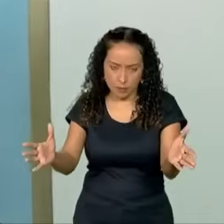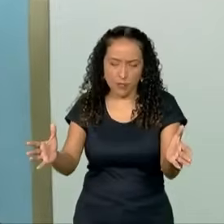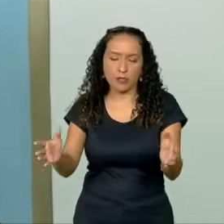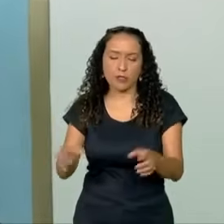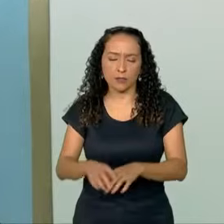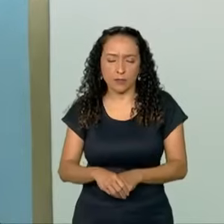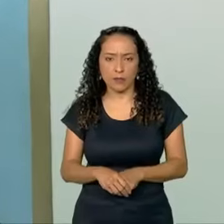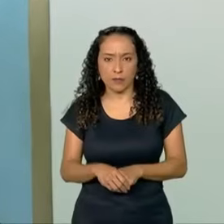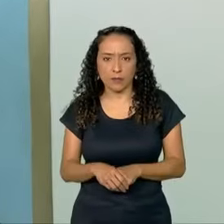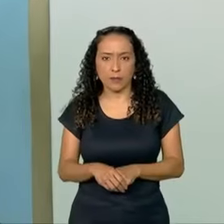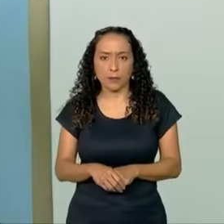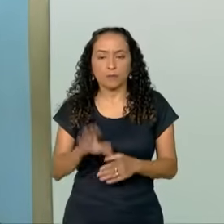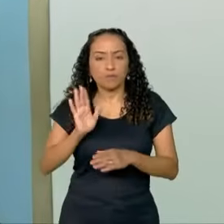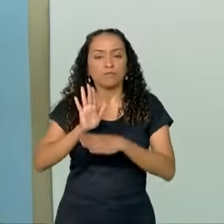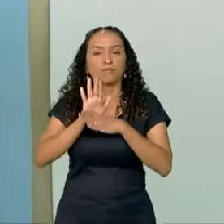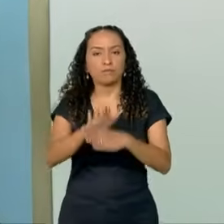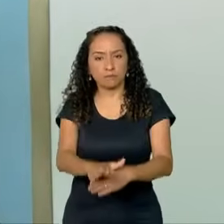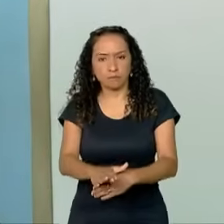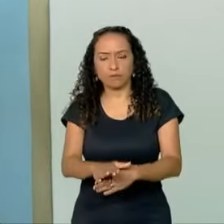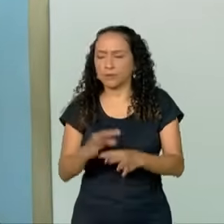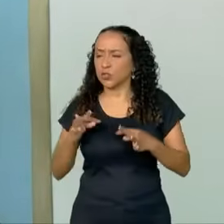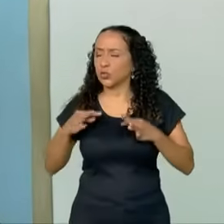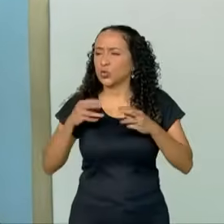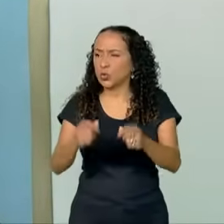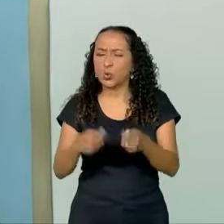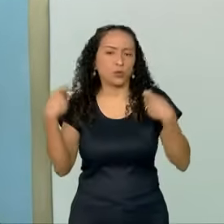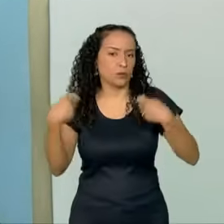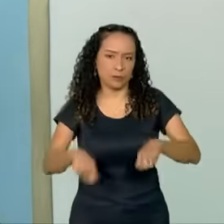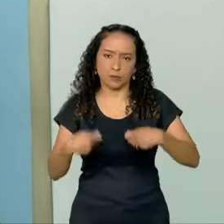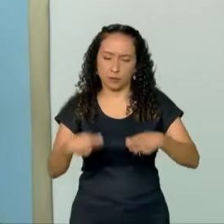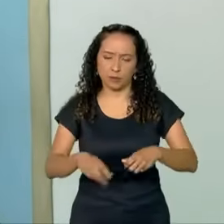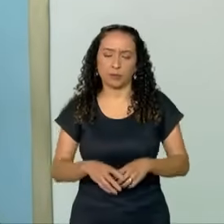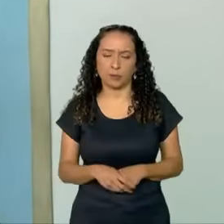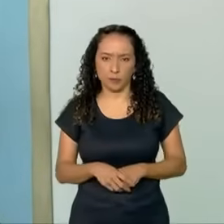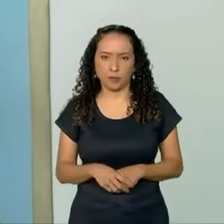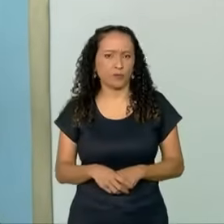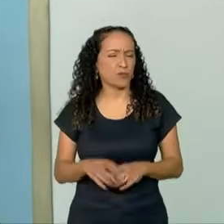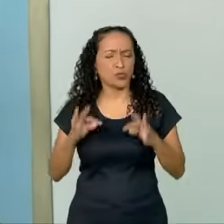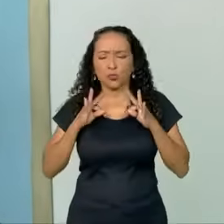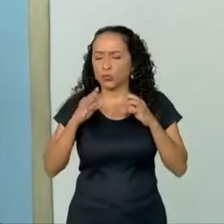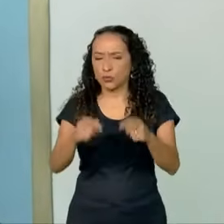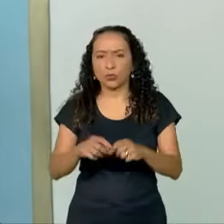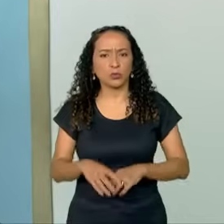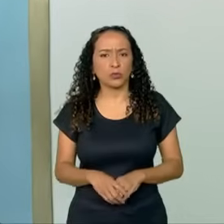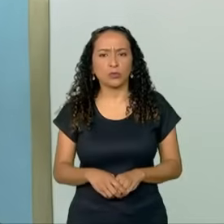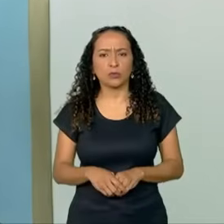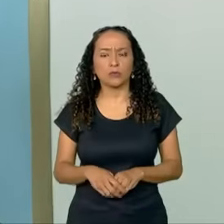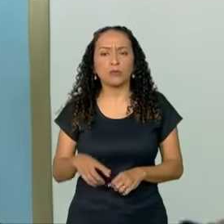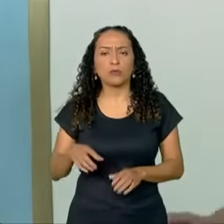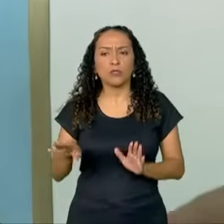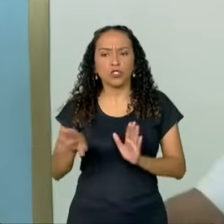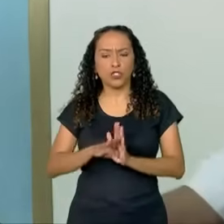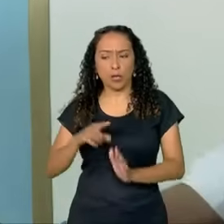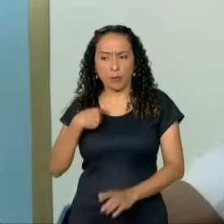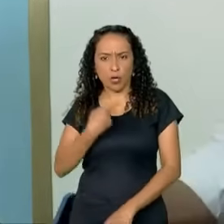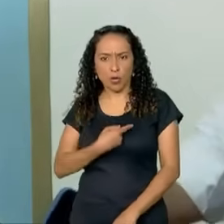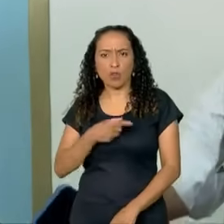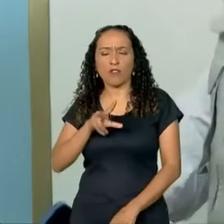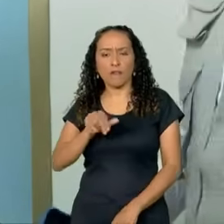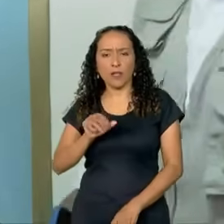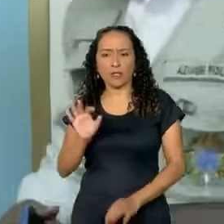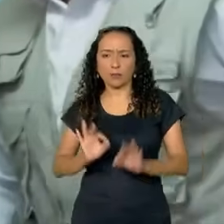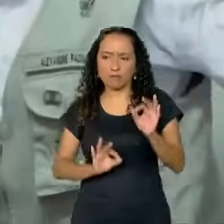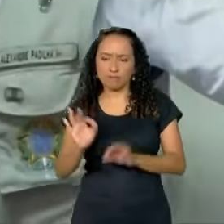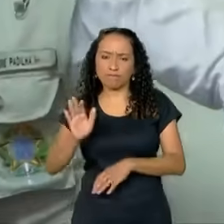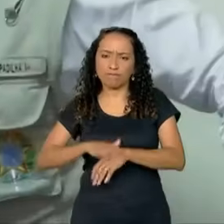para auxiliar em tudo o que for necessário. tudo que chegar ao nosso tribunal será tratado com